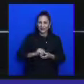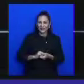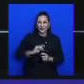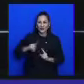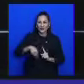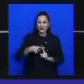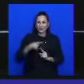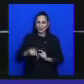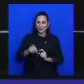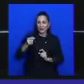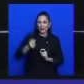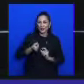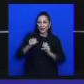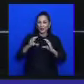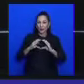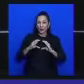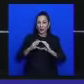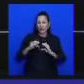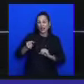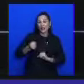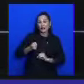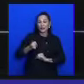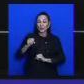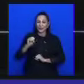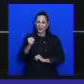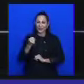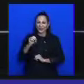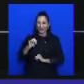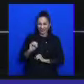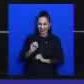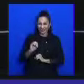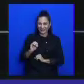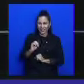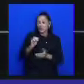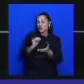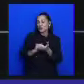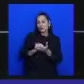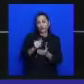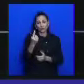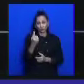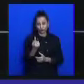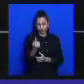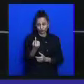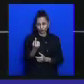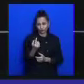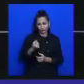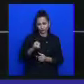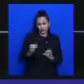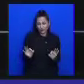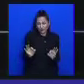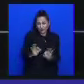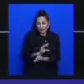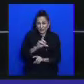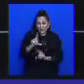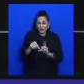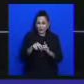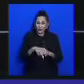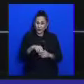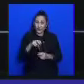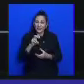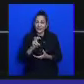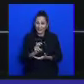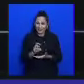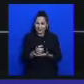Vem chegando mais uma bola, sorteada 80, número 80. Só falta mais um número para fecharmos as